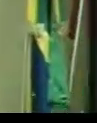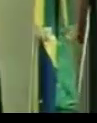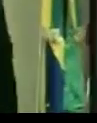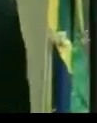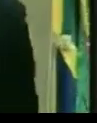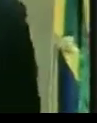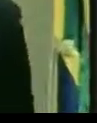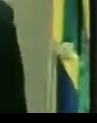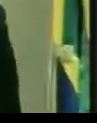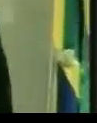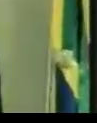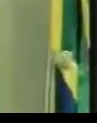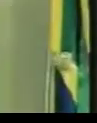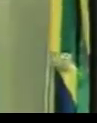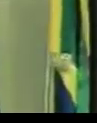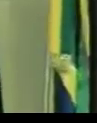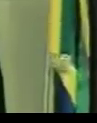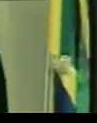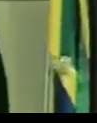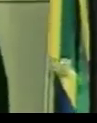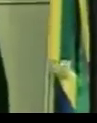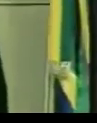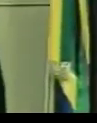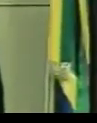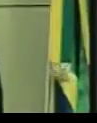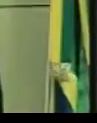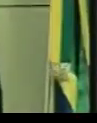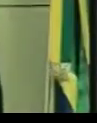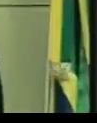foi o vereador Dr. Melo, falando da moção de aplauso,